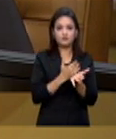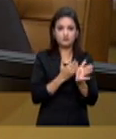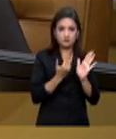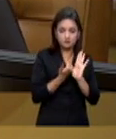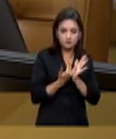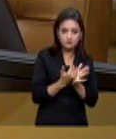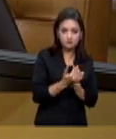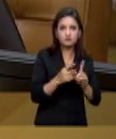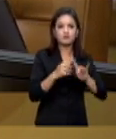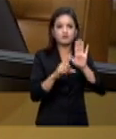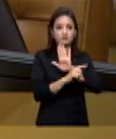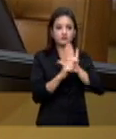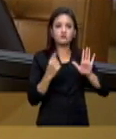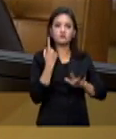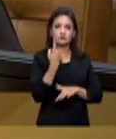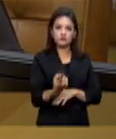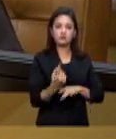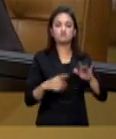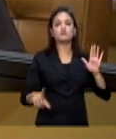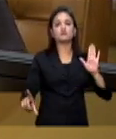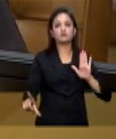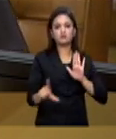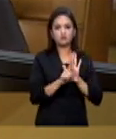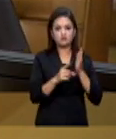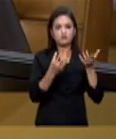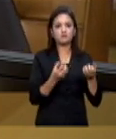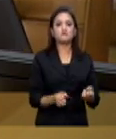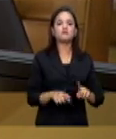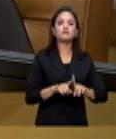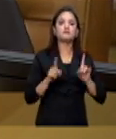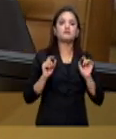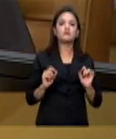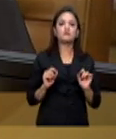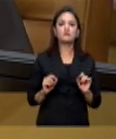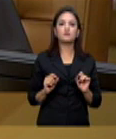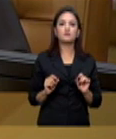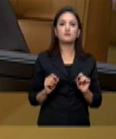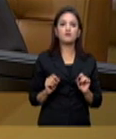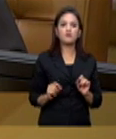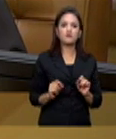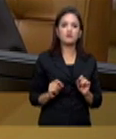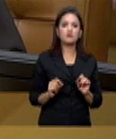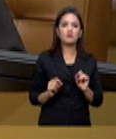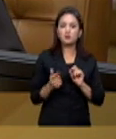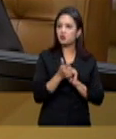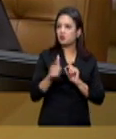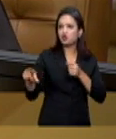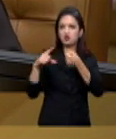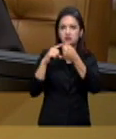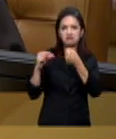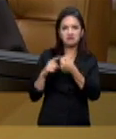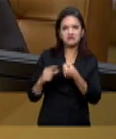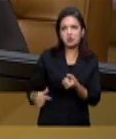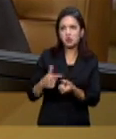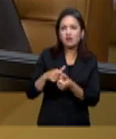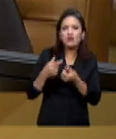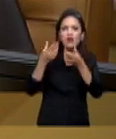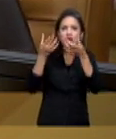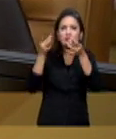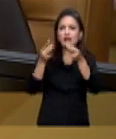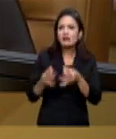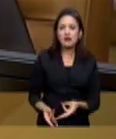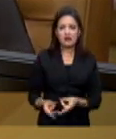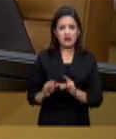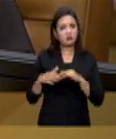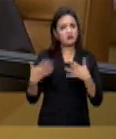lei paranaense impugnada, a falta de impugnação específica dos demais dispositivos. E no